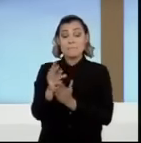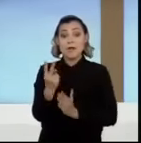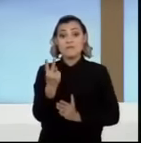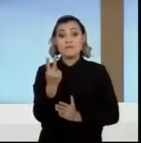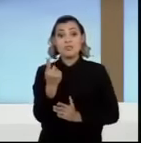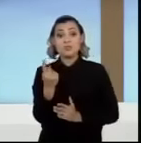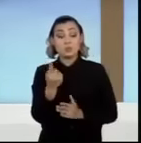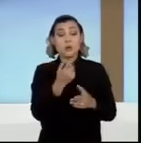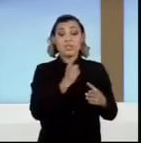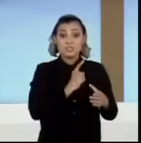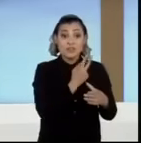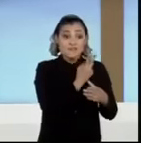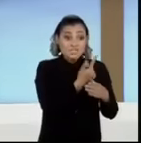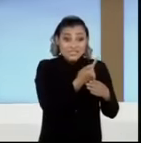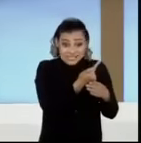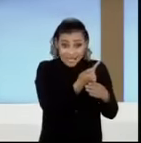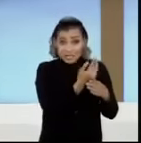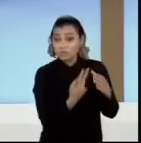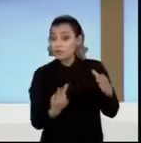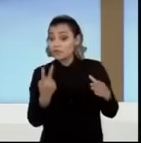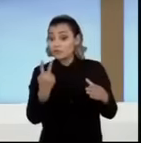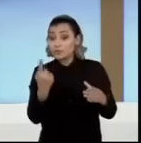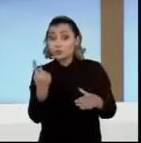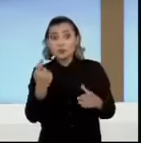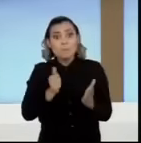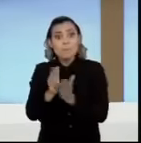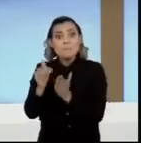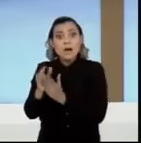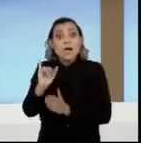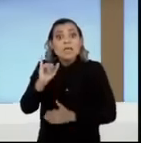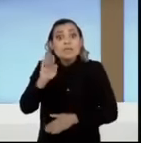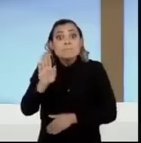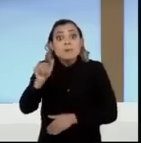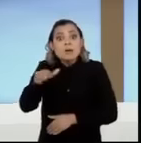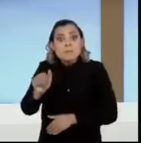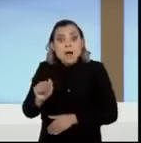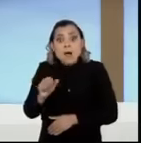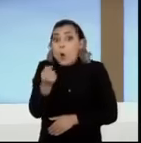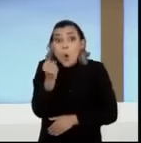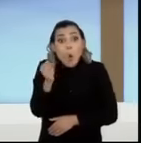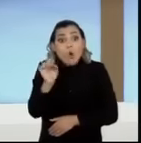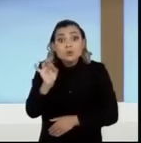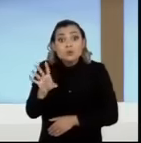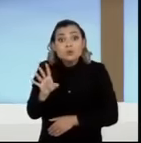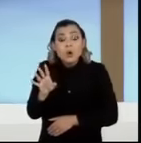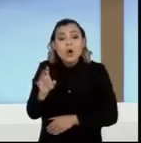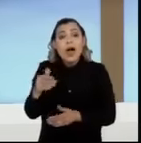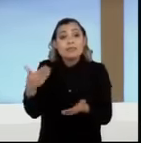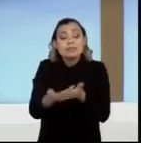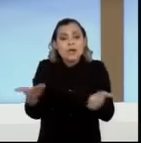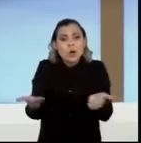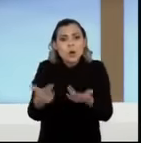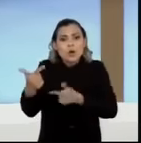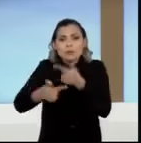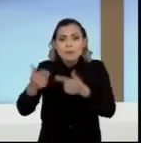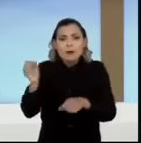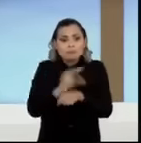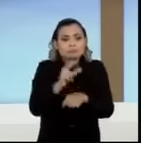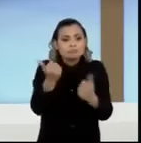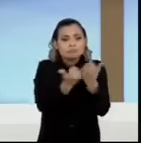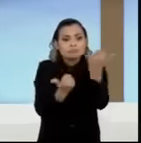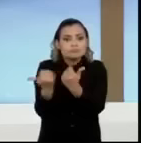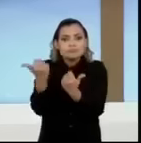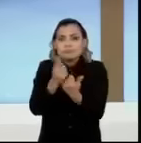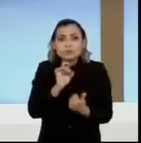dos 27 superintendentes do IBAMA. Parece que só 8 desses cargos foram preenchidos até agora. Um decreto